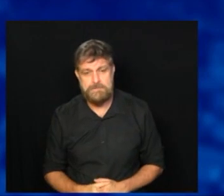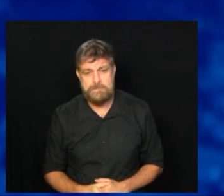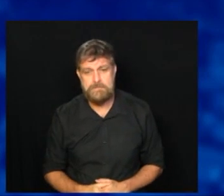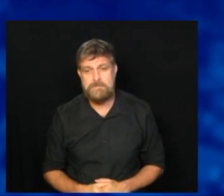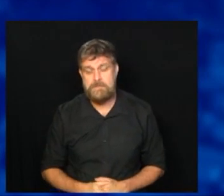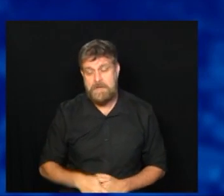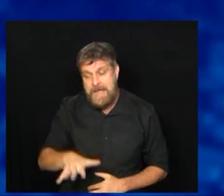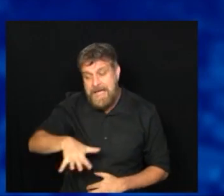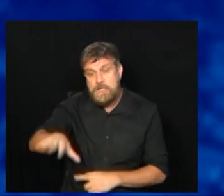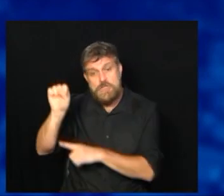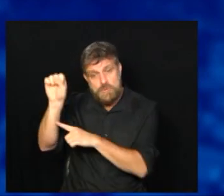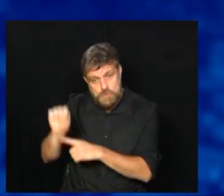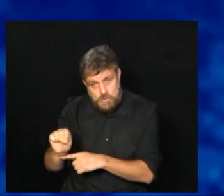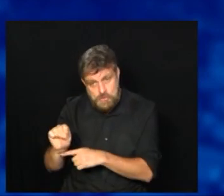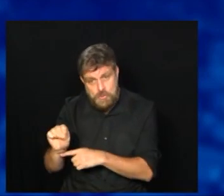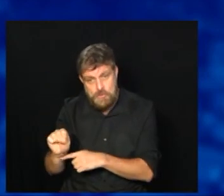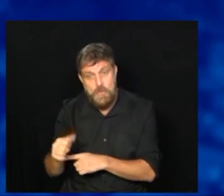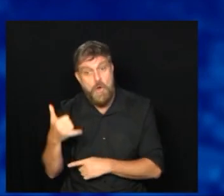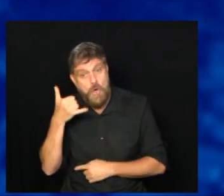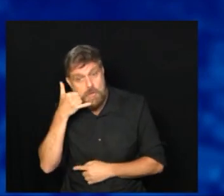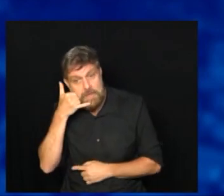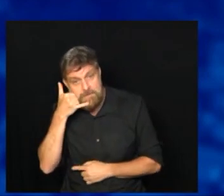993924913, na região sul,